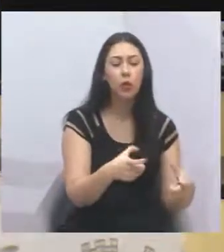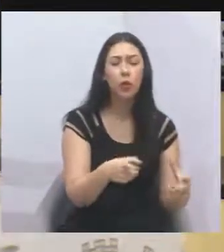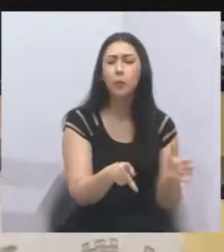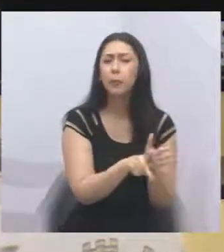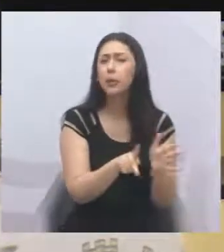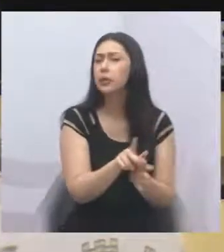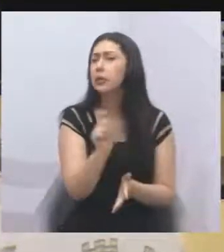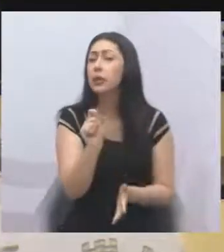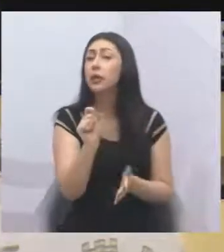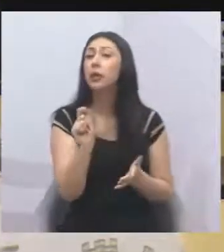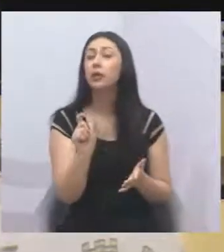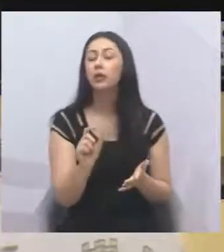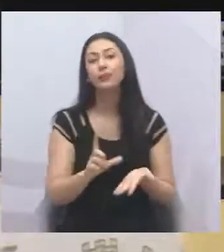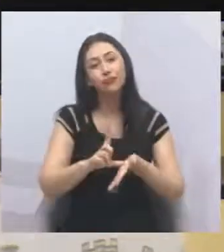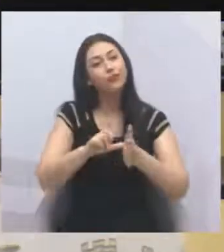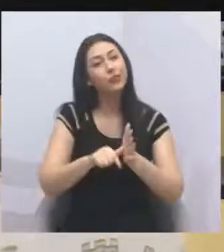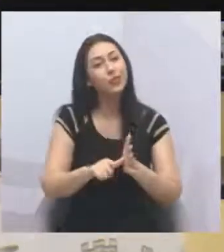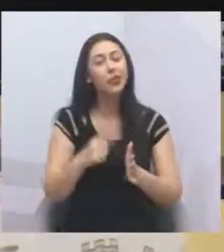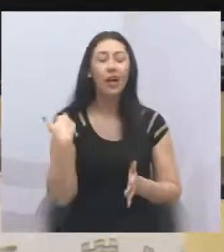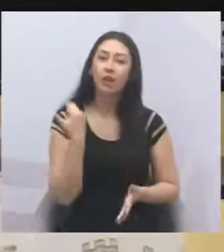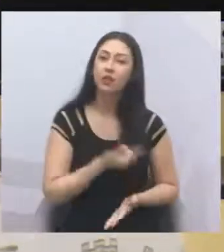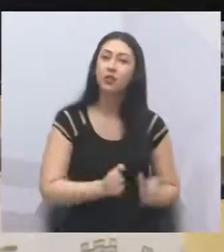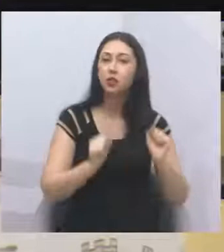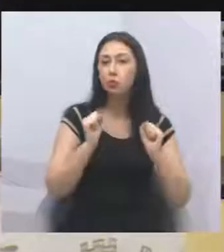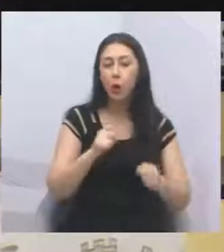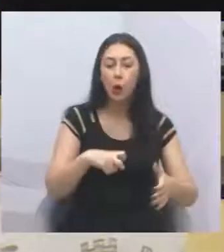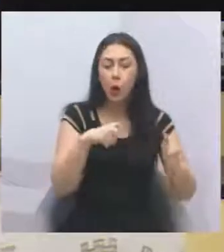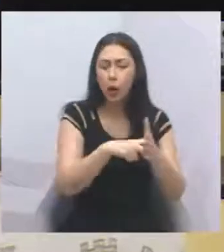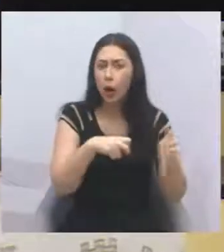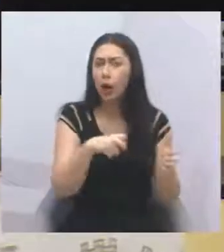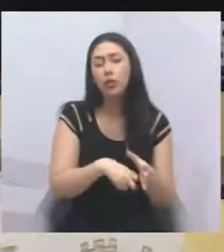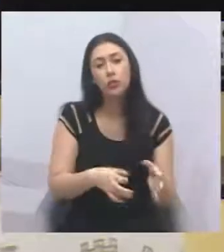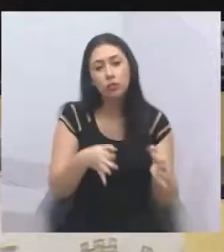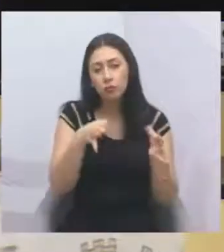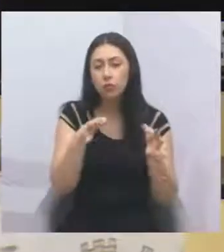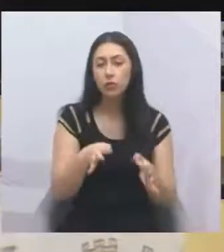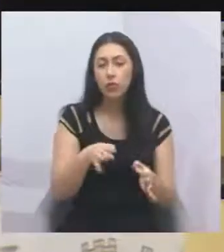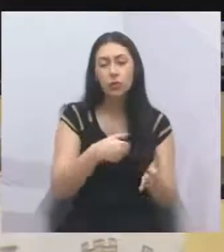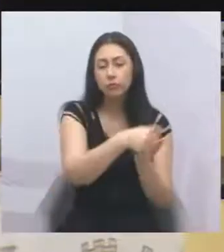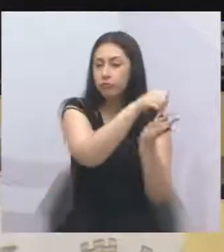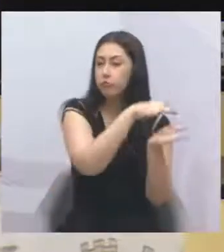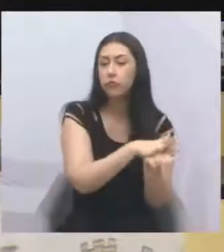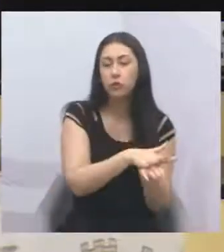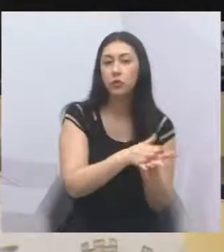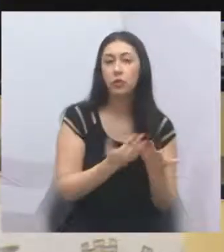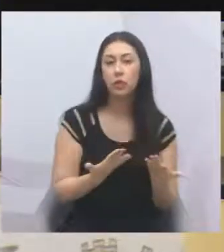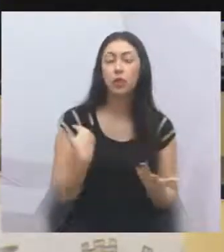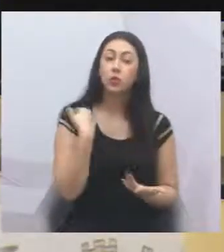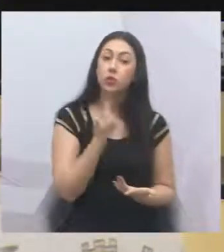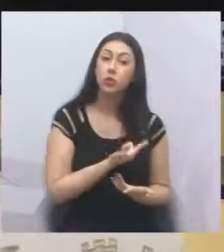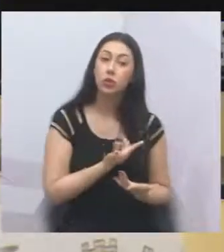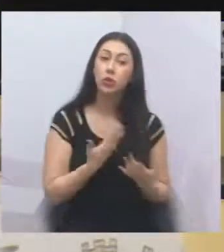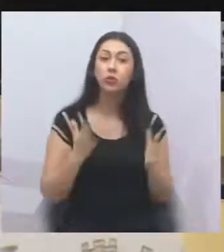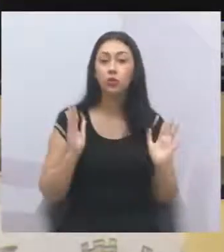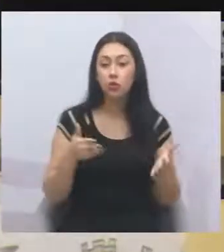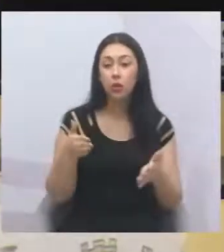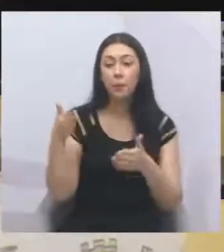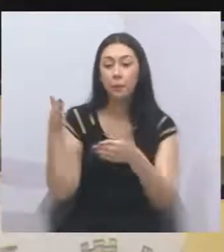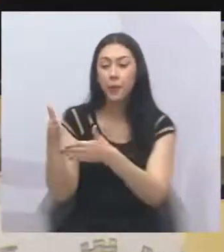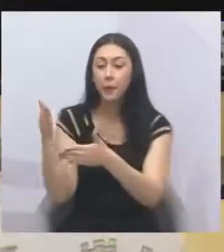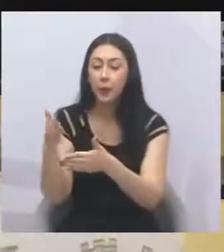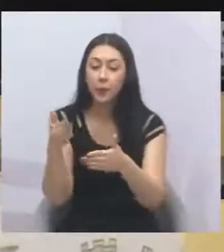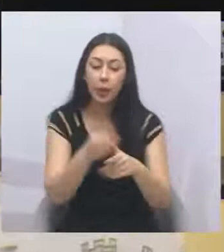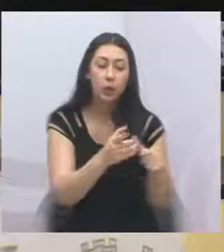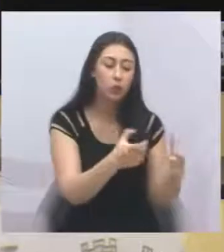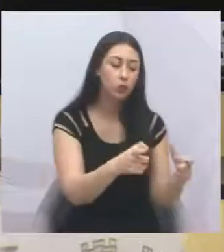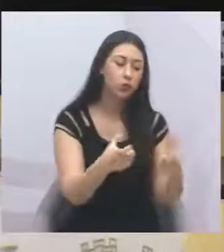então, tomar as medidas necessárias enquanto vereador dessa Casa de Leis. Então, estamos aí rodando a cidade,